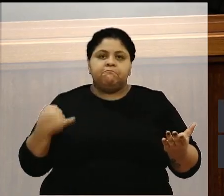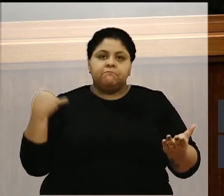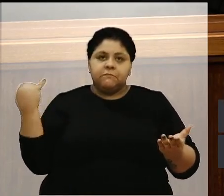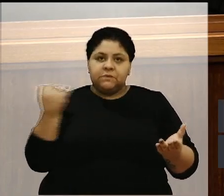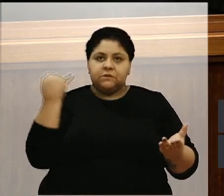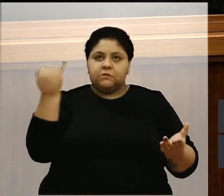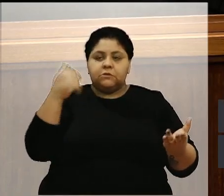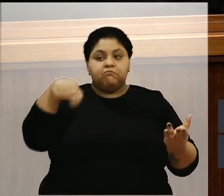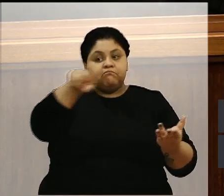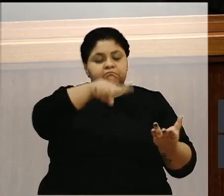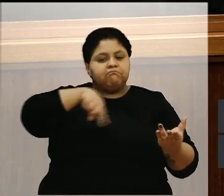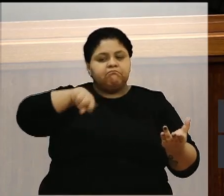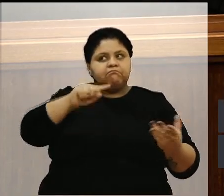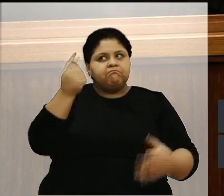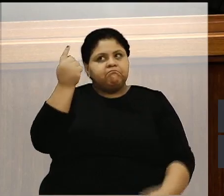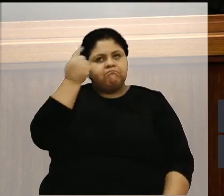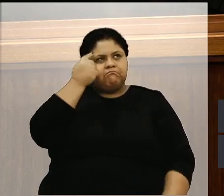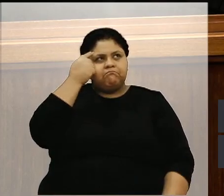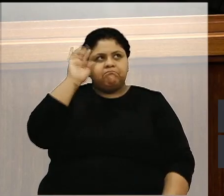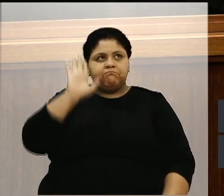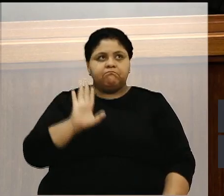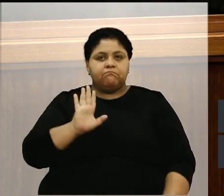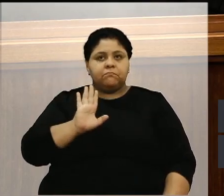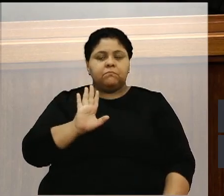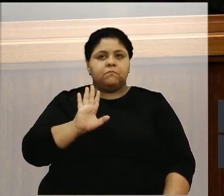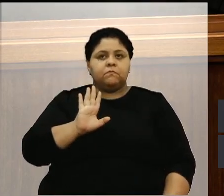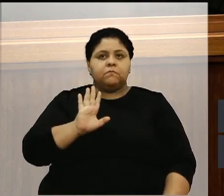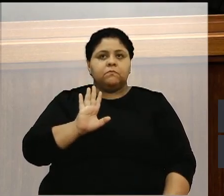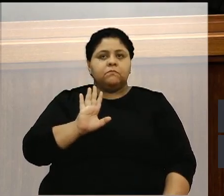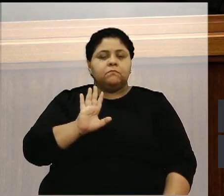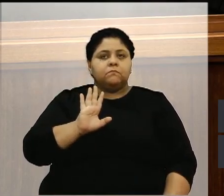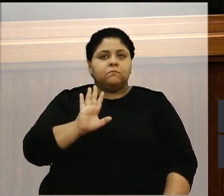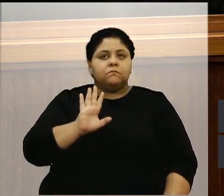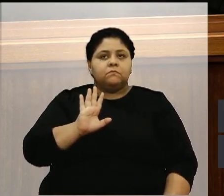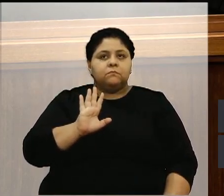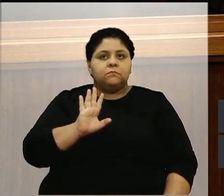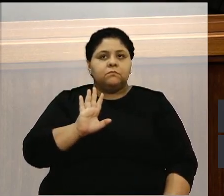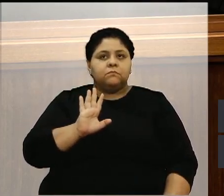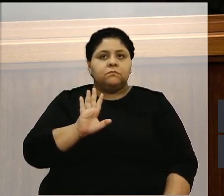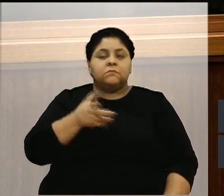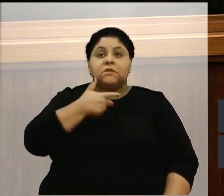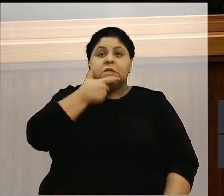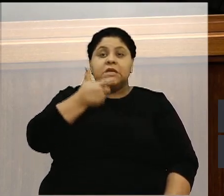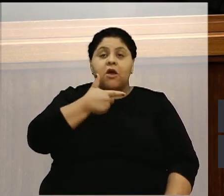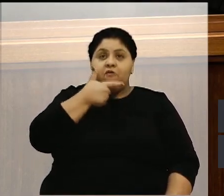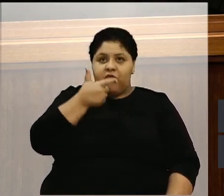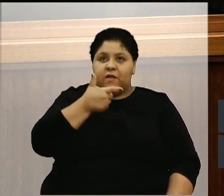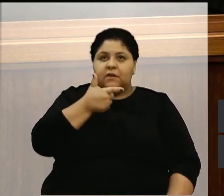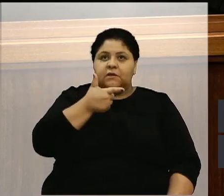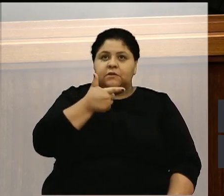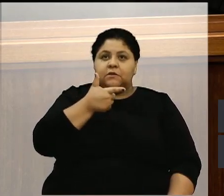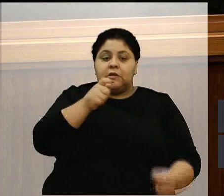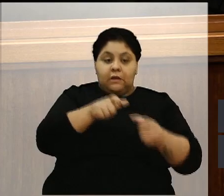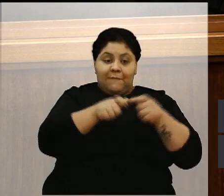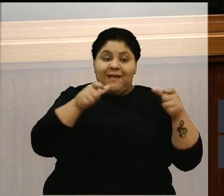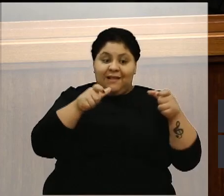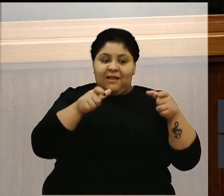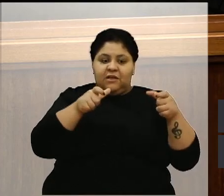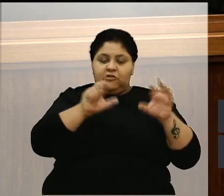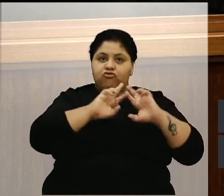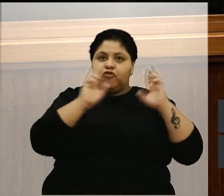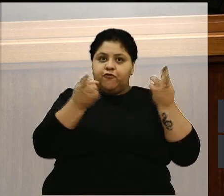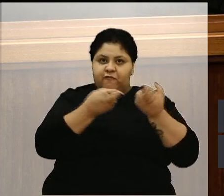importante nós pensarmos, e eu trouxe isso no meu grande expediente, que a gente